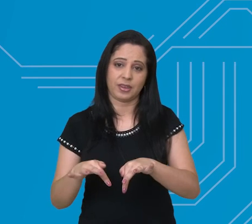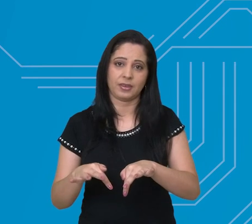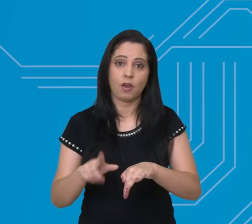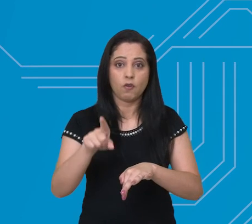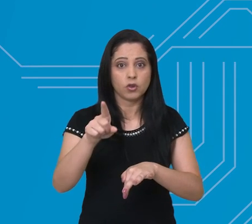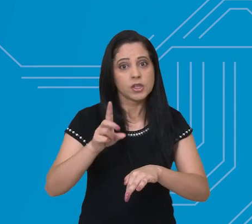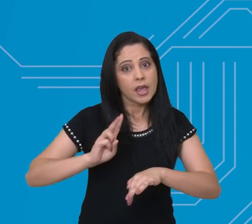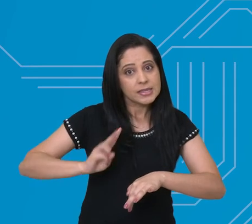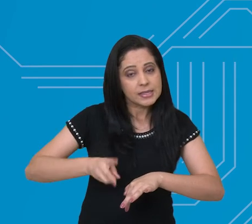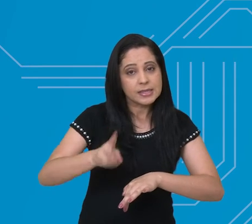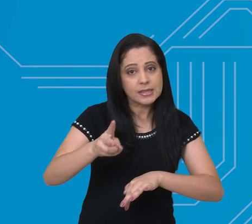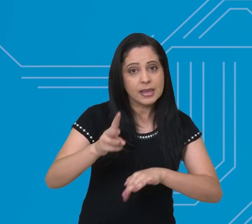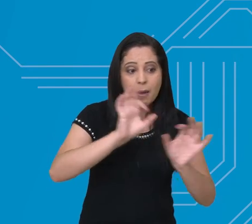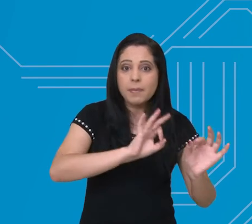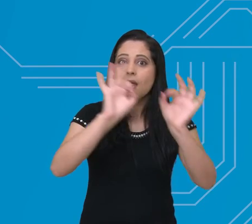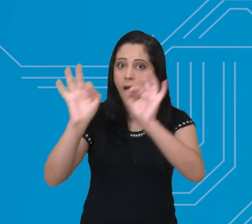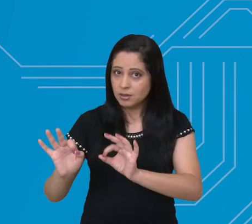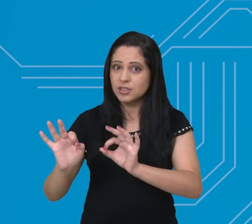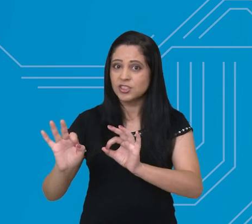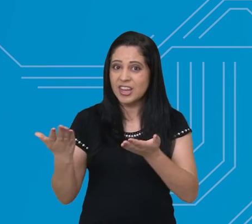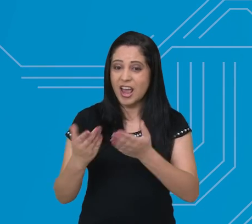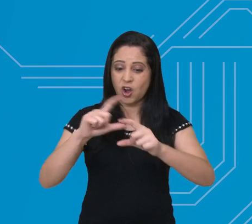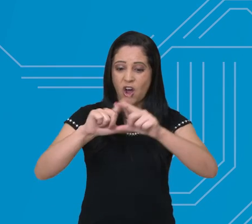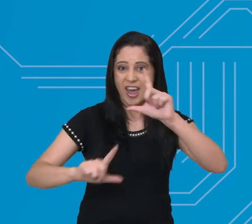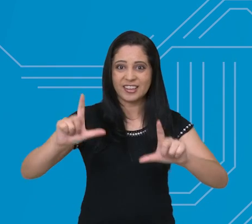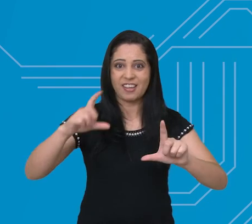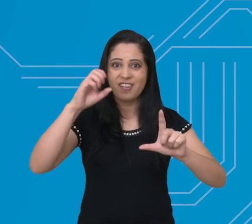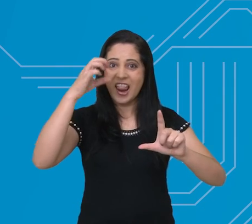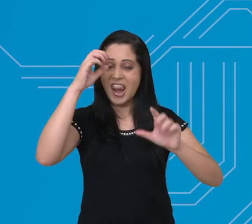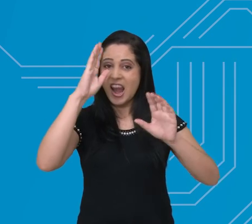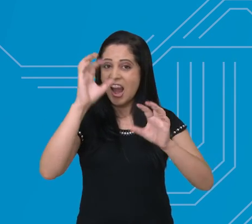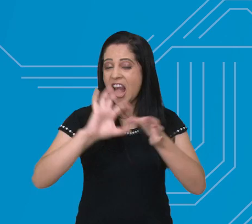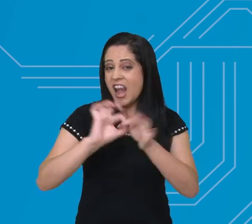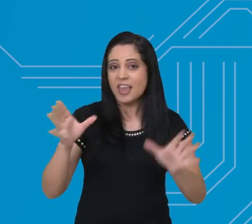fica por aqui, mas continua ligado na nossa programação agora em TV